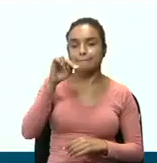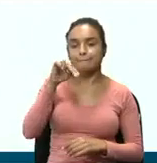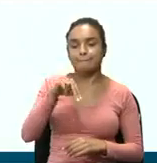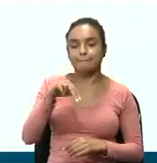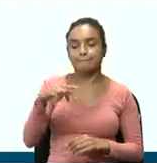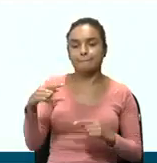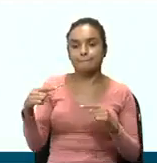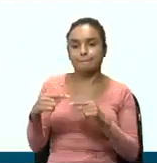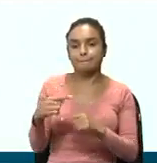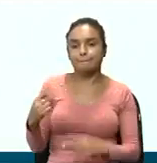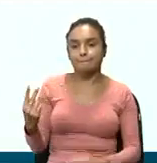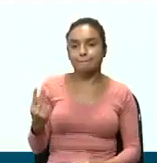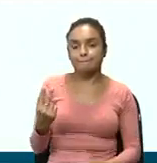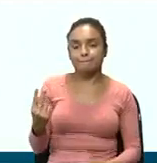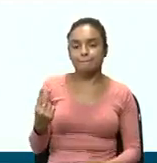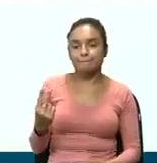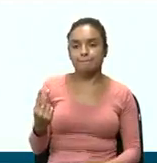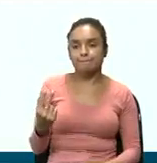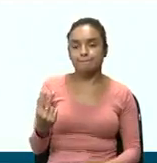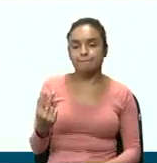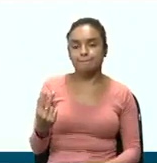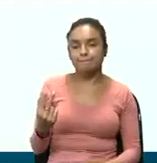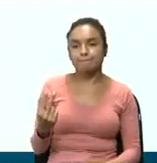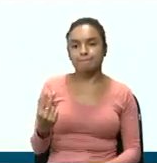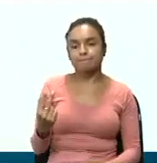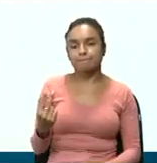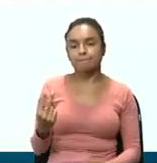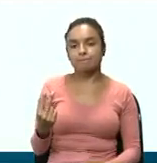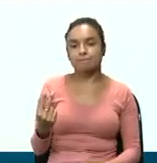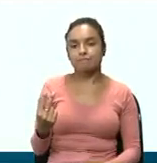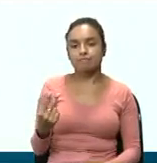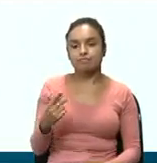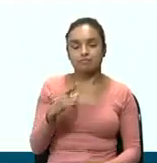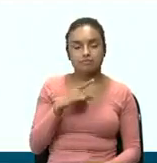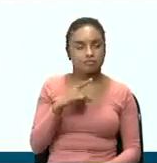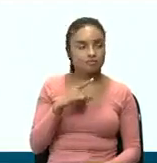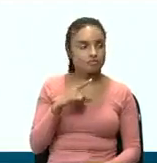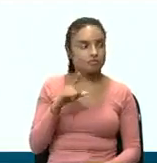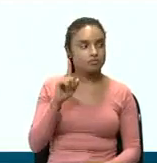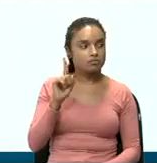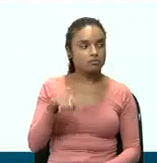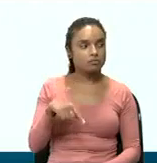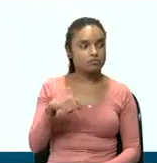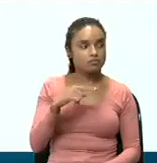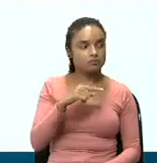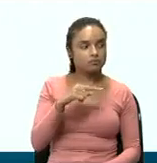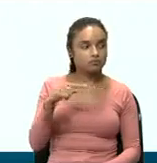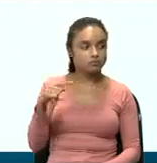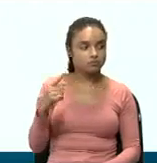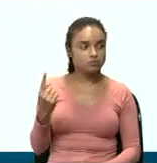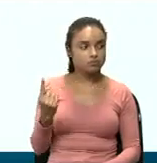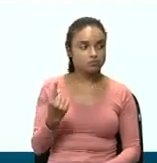2. n igual a 2, nós vamos ter, então, menos 1